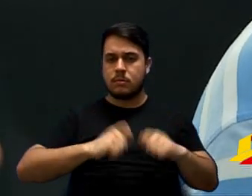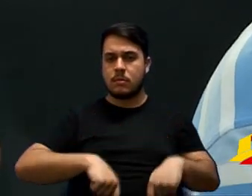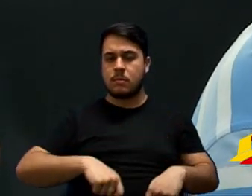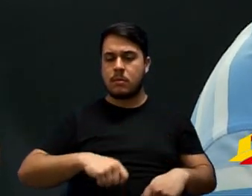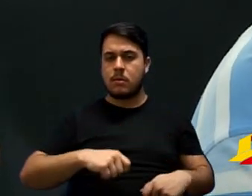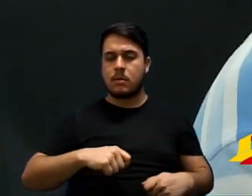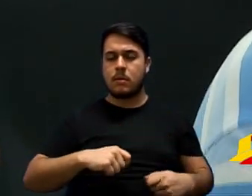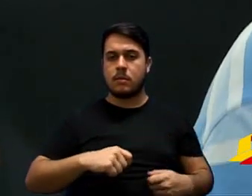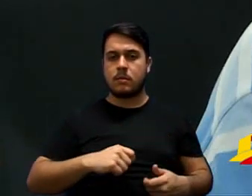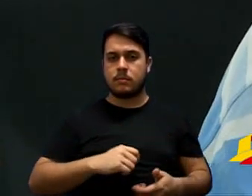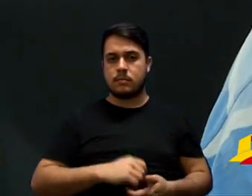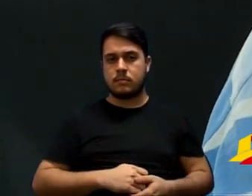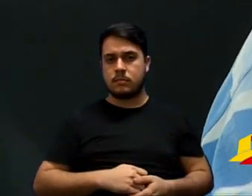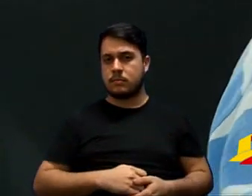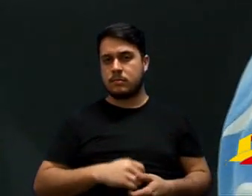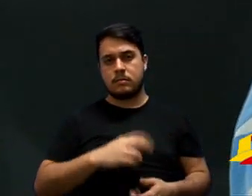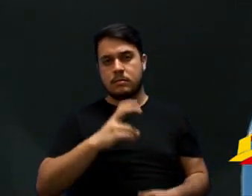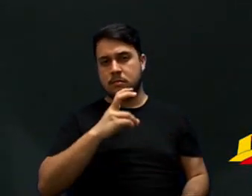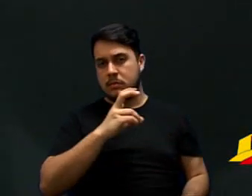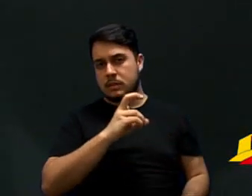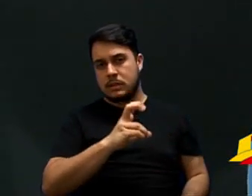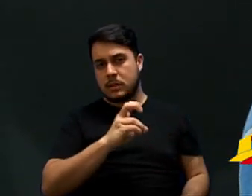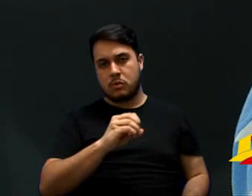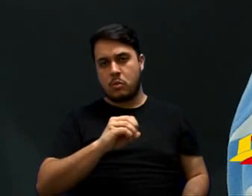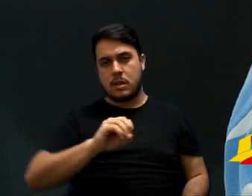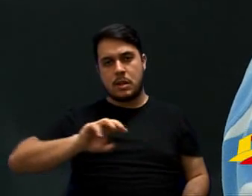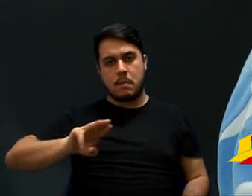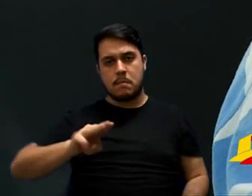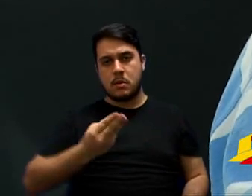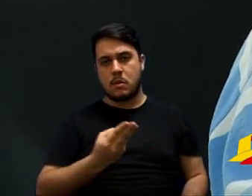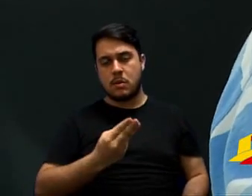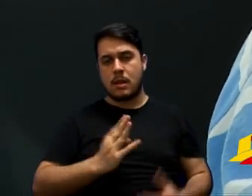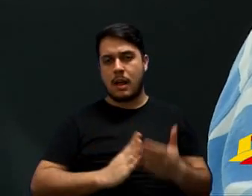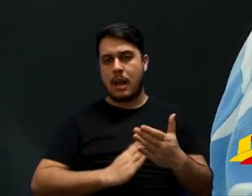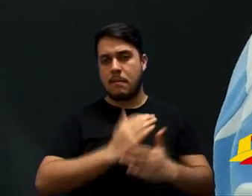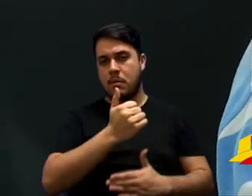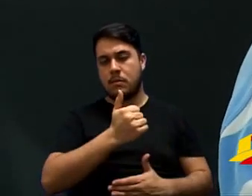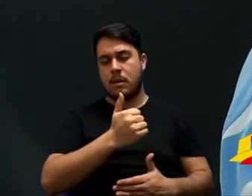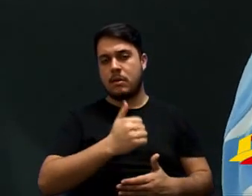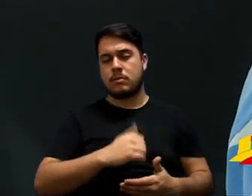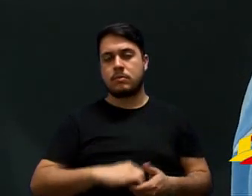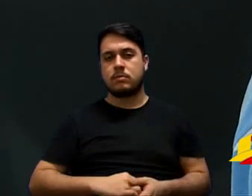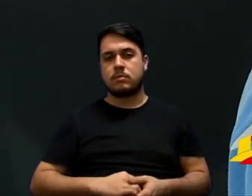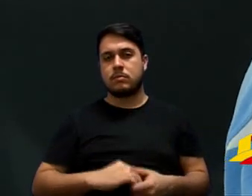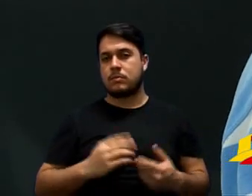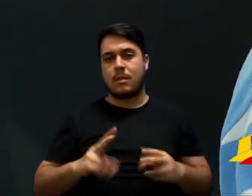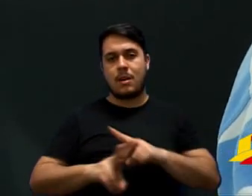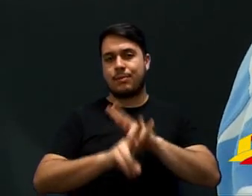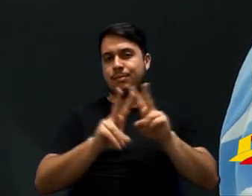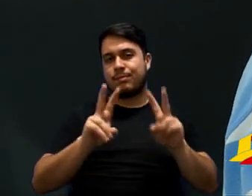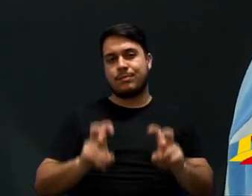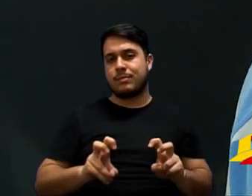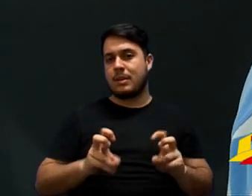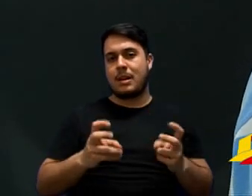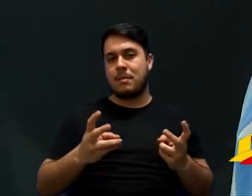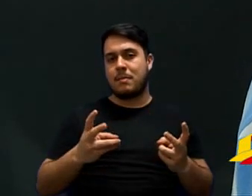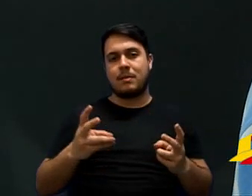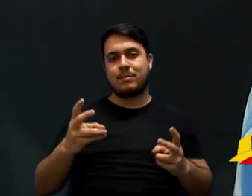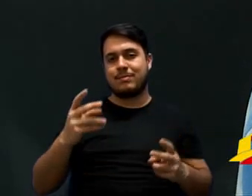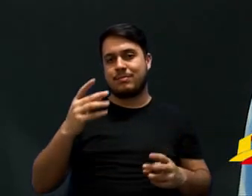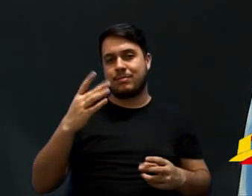dejetos para 50 milhões e aprovado já pela cetesb é um assunto que está esquecido então nós não podemos